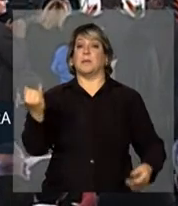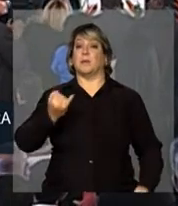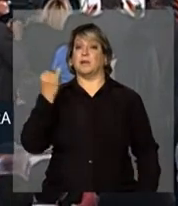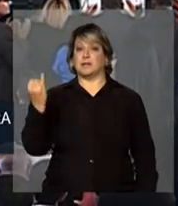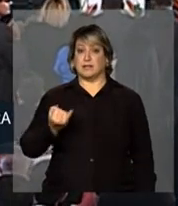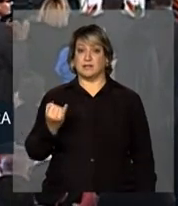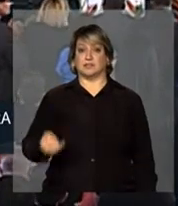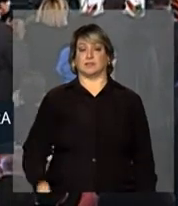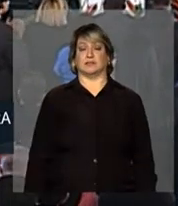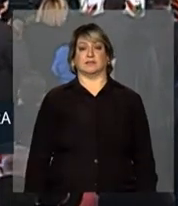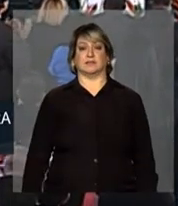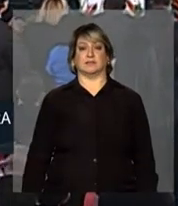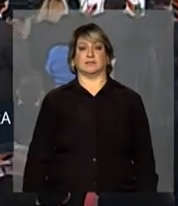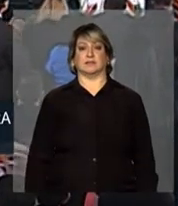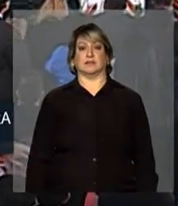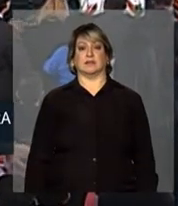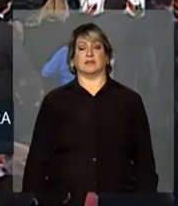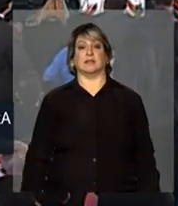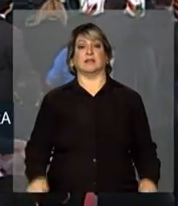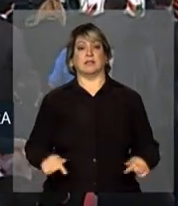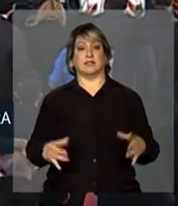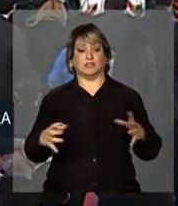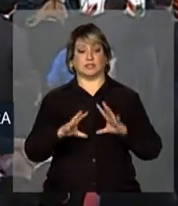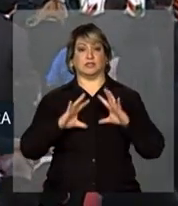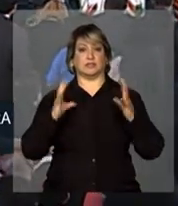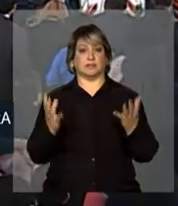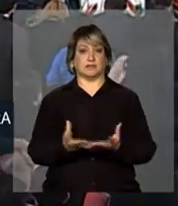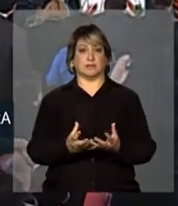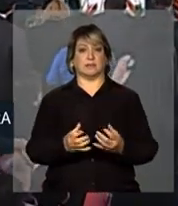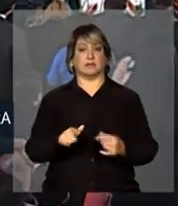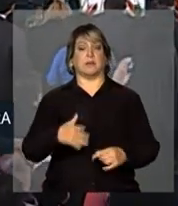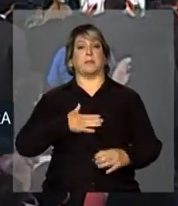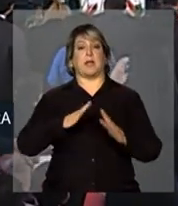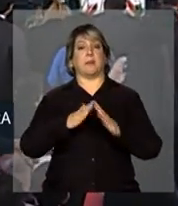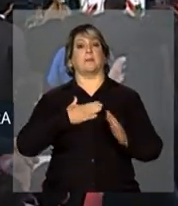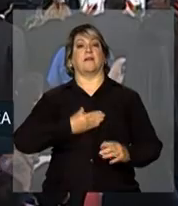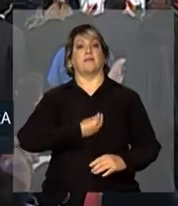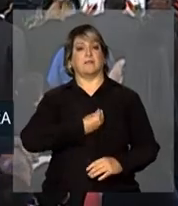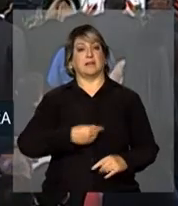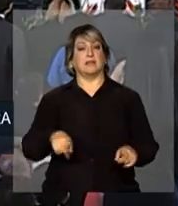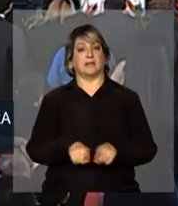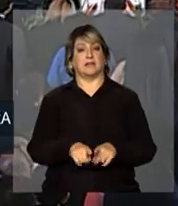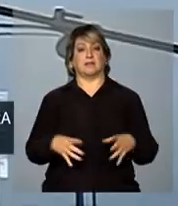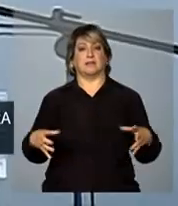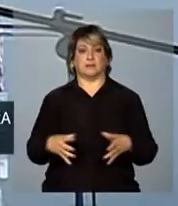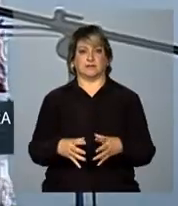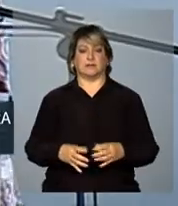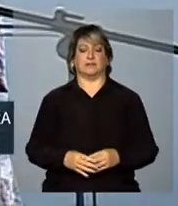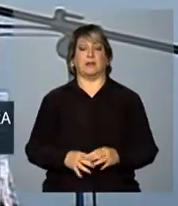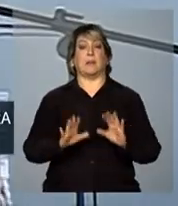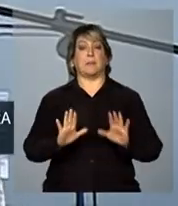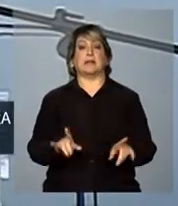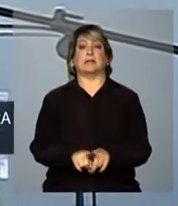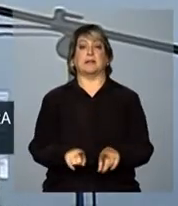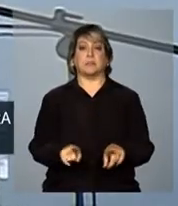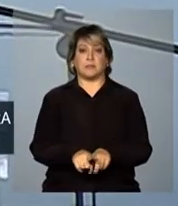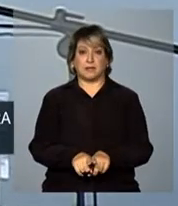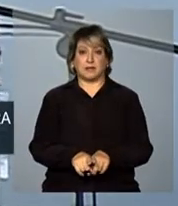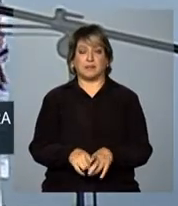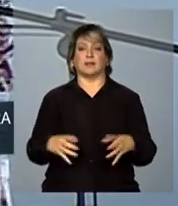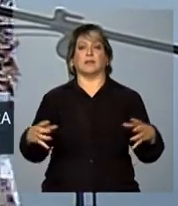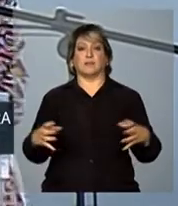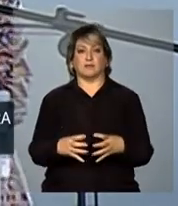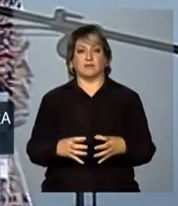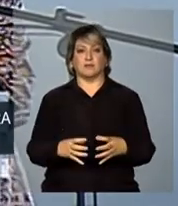importante que gira em torno do Minha Casa Minha Vida, mas também gira em